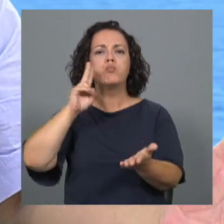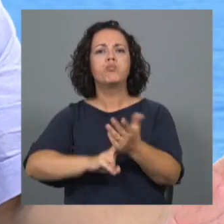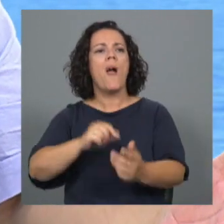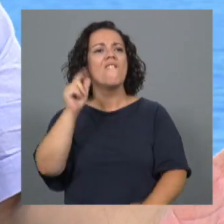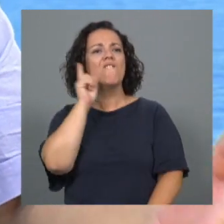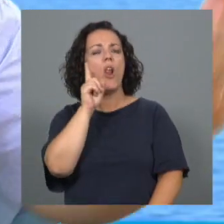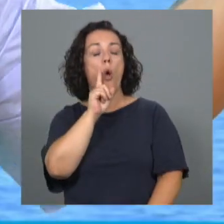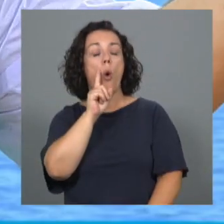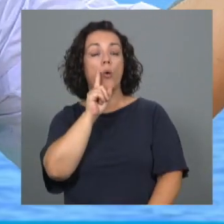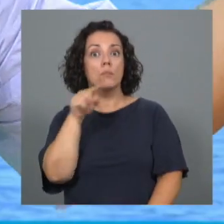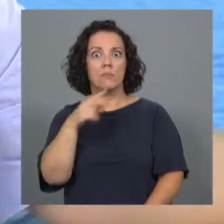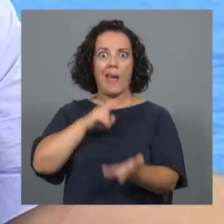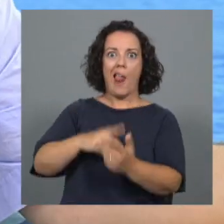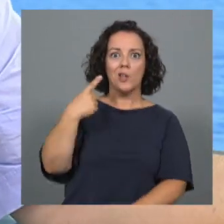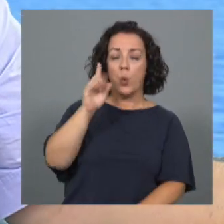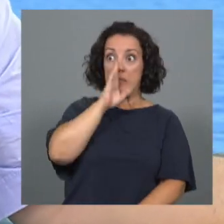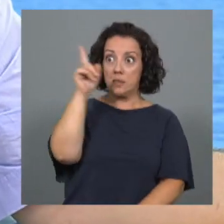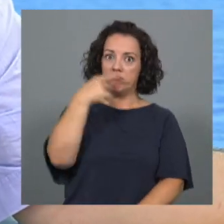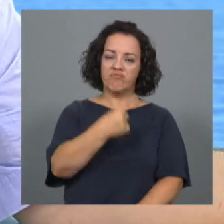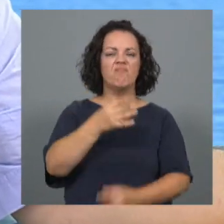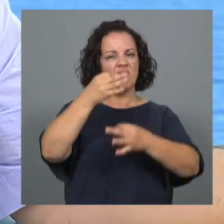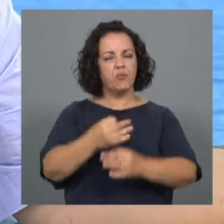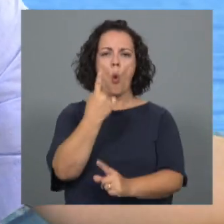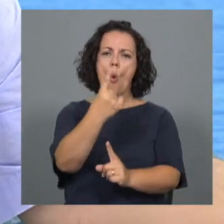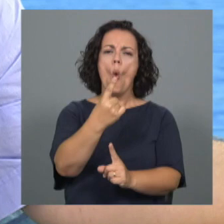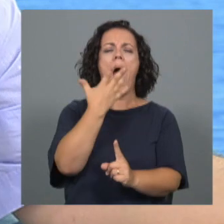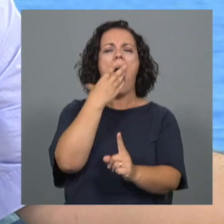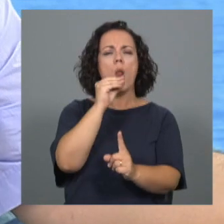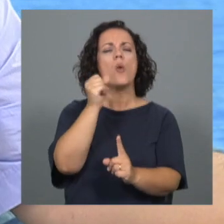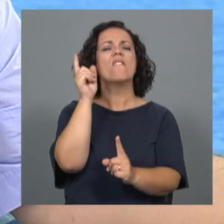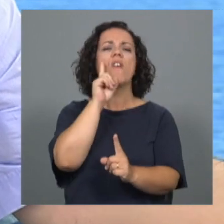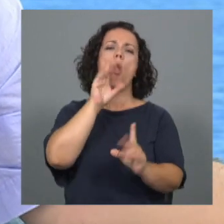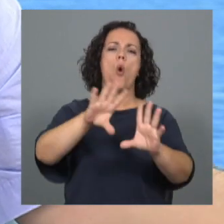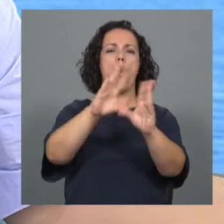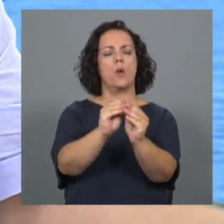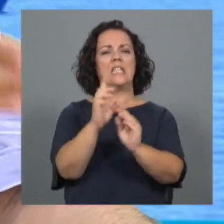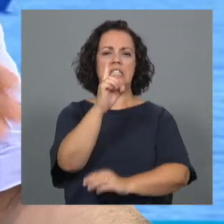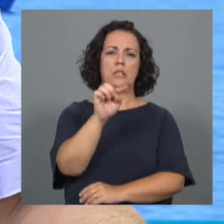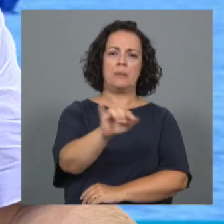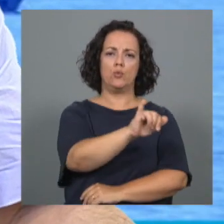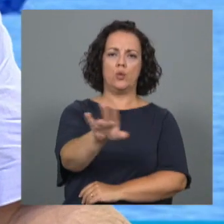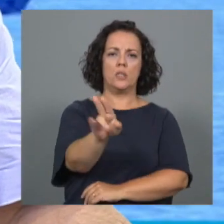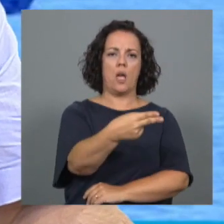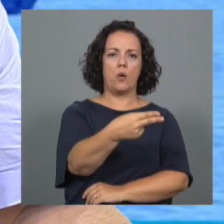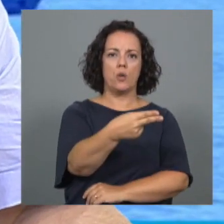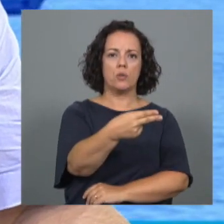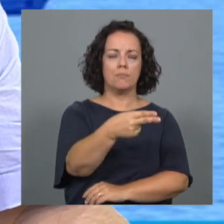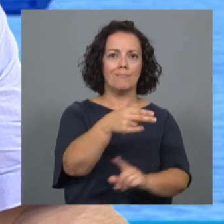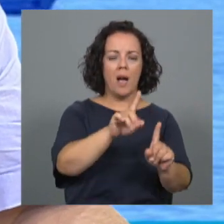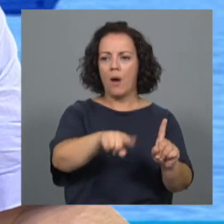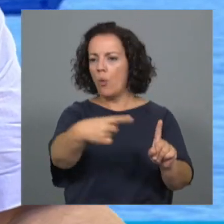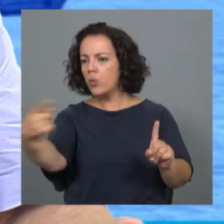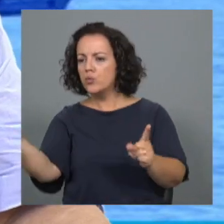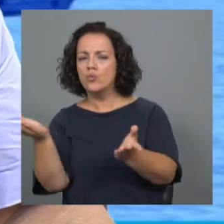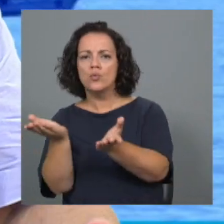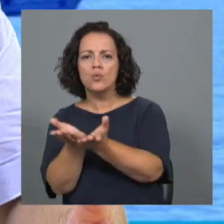se reconhecem que, efetivamente, o custo real por aluno é de 6.200 euros, então vamos a tempo então, de corrigir tudo aquilo que, em relação aos